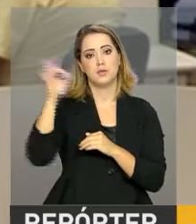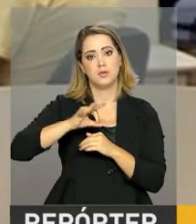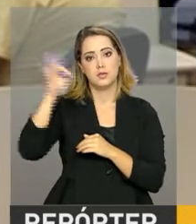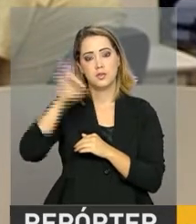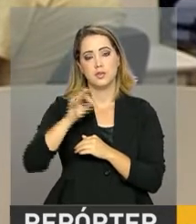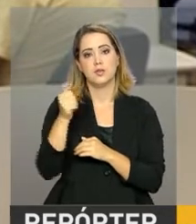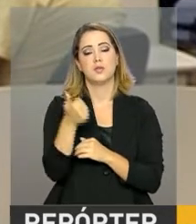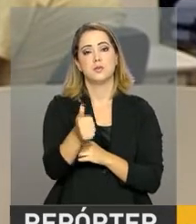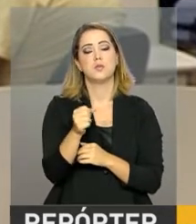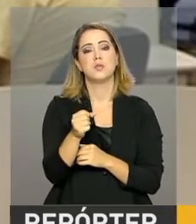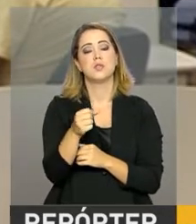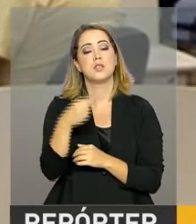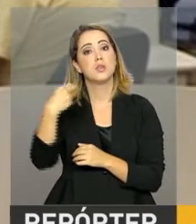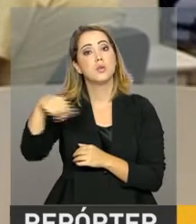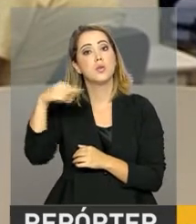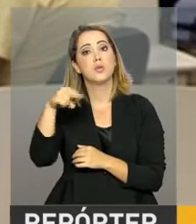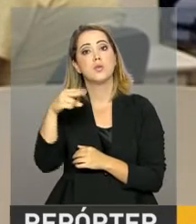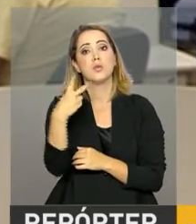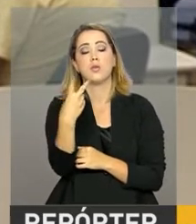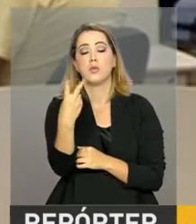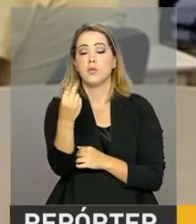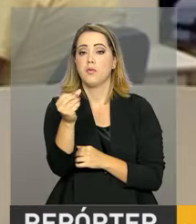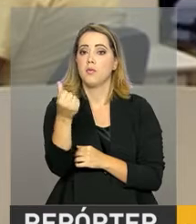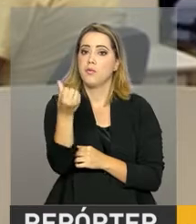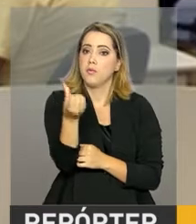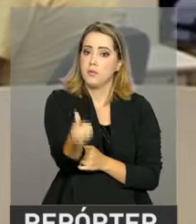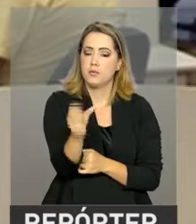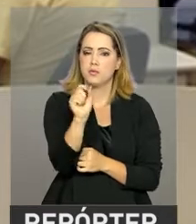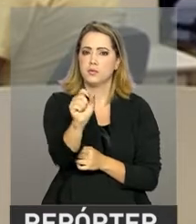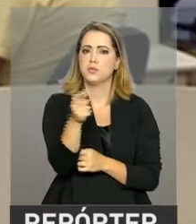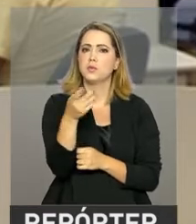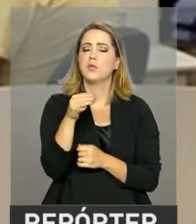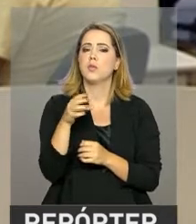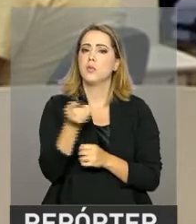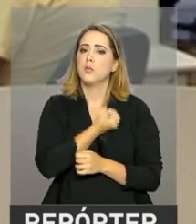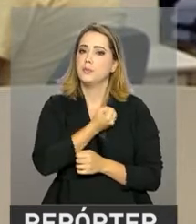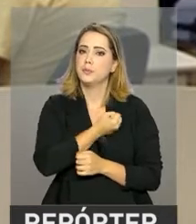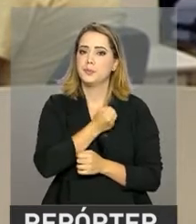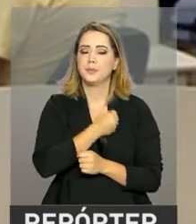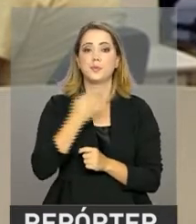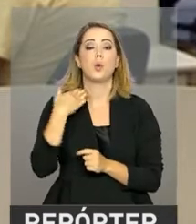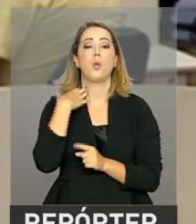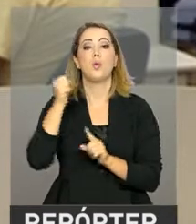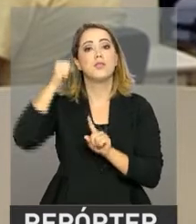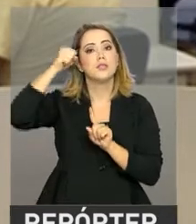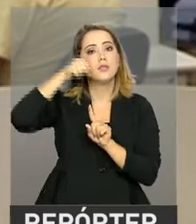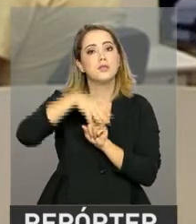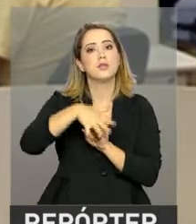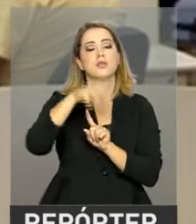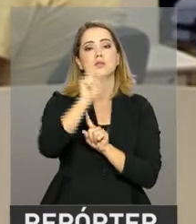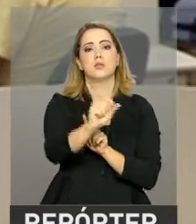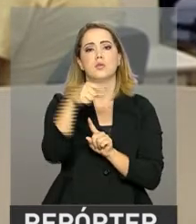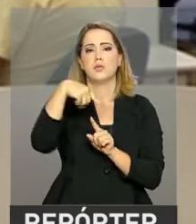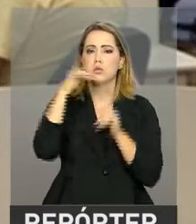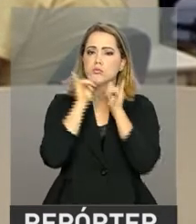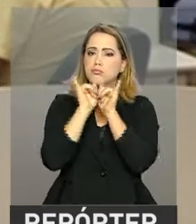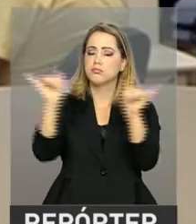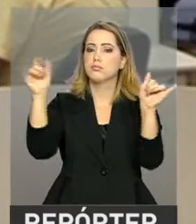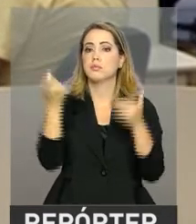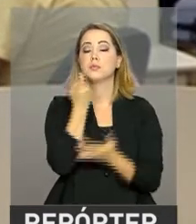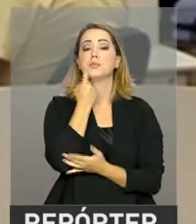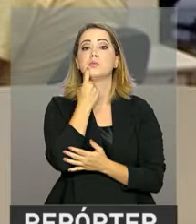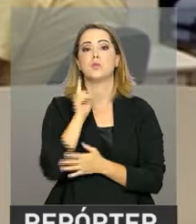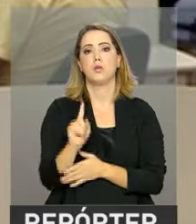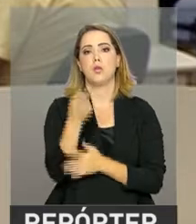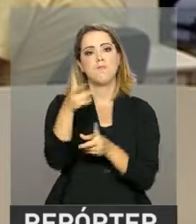de 2016. É o que mostra aí o índice de atividade econômica do Banco Central, que foi divulgado nesta sexta-feira e é